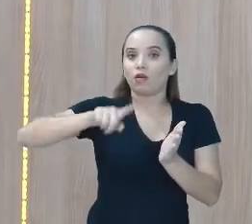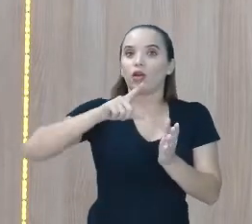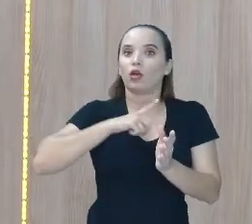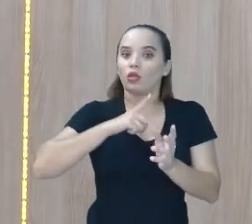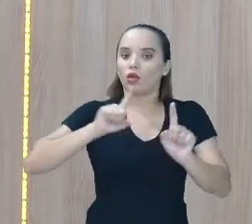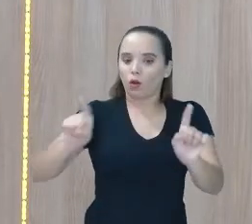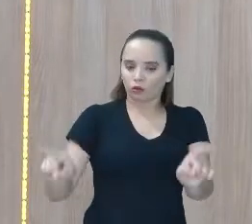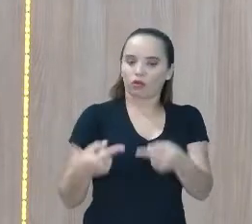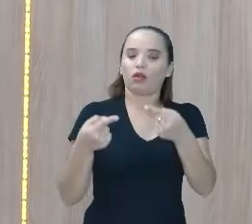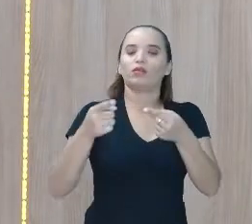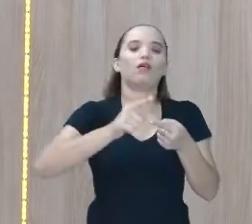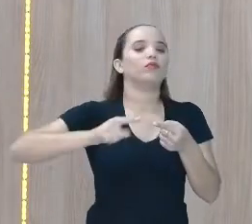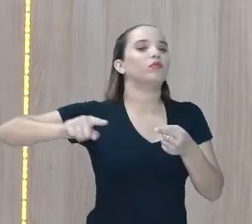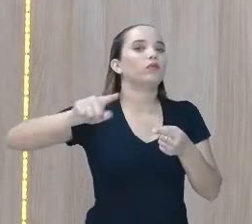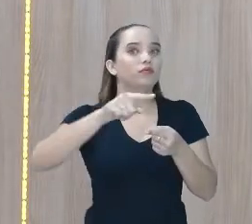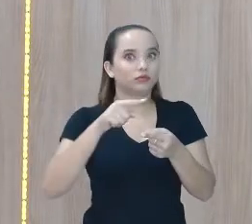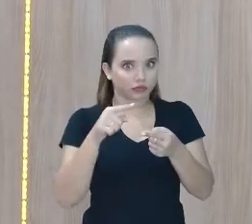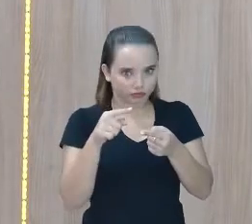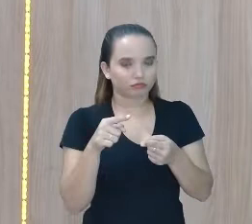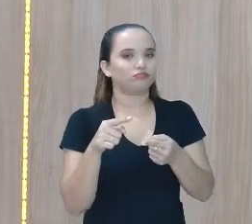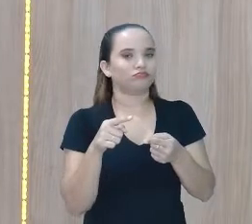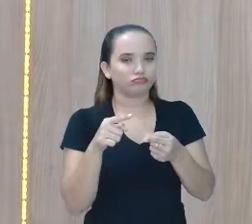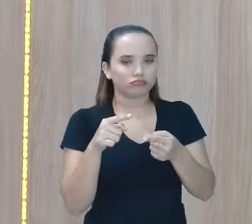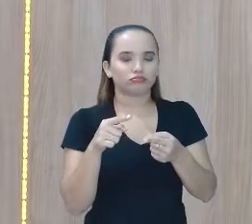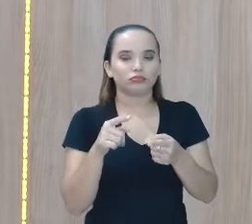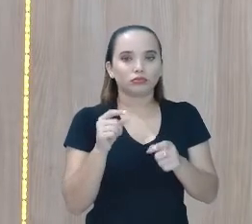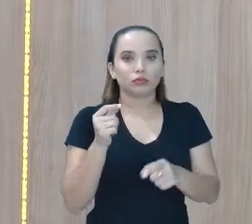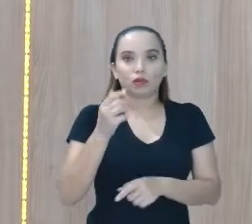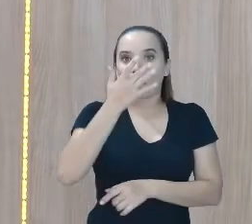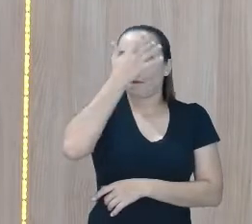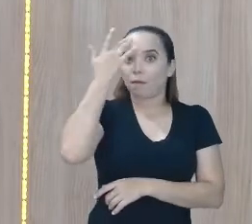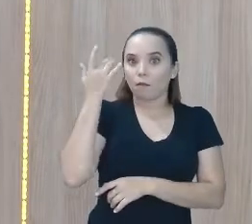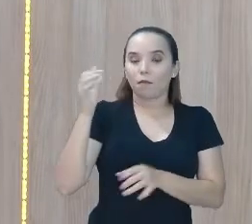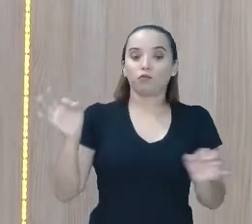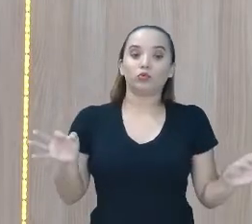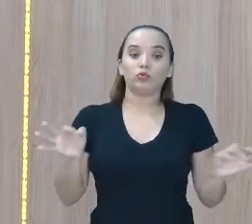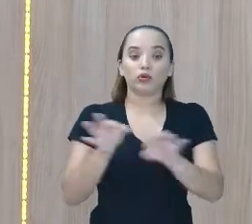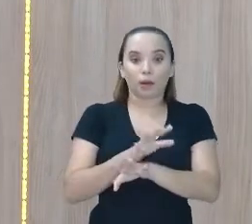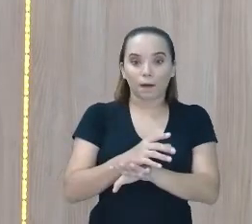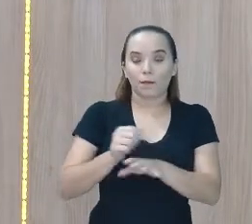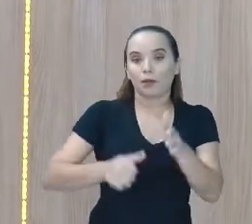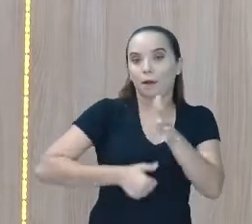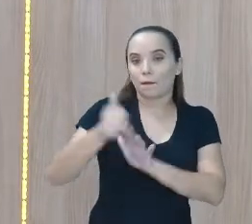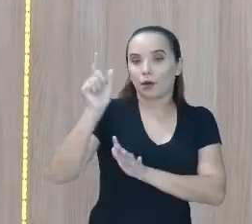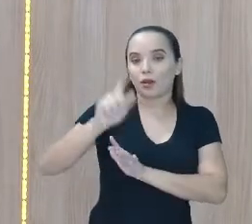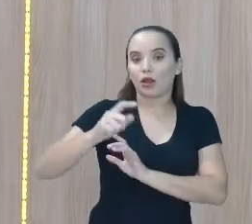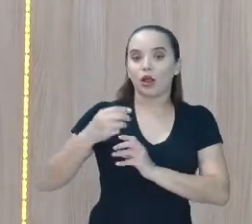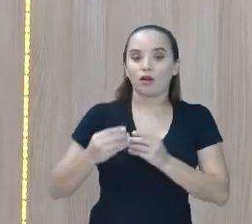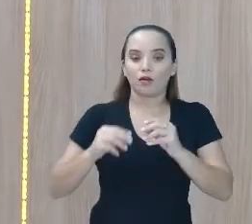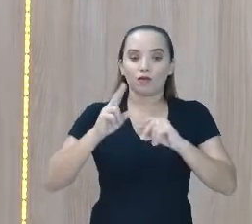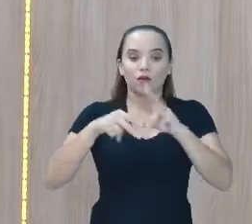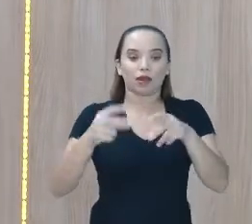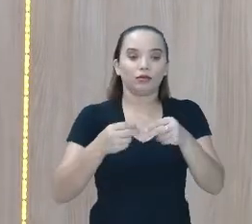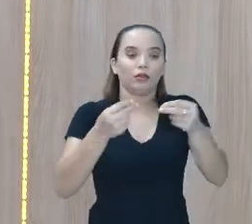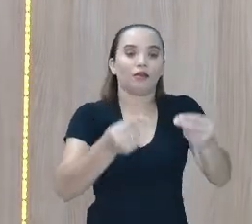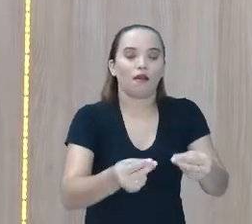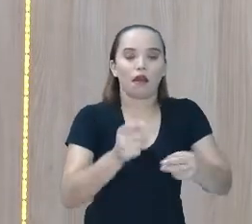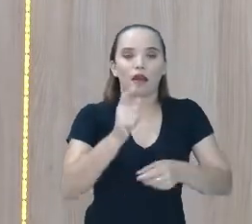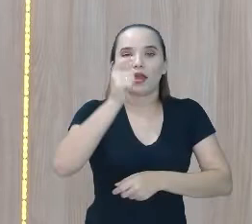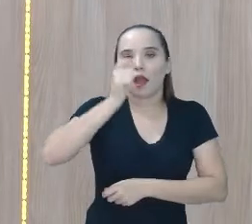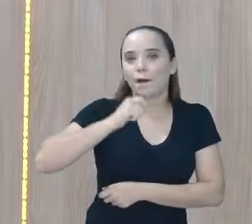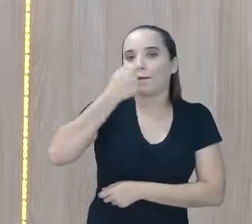se animam, né? Então, desafio para vocês aí, quem vai terminar primeiro vai ganhar um pirulito. E ela dizia,